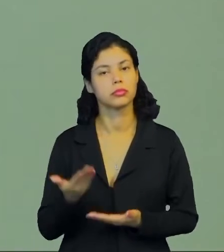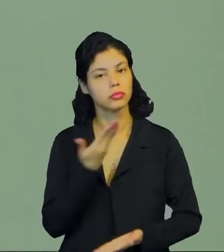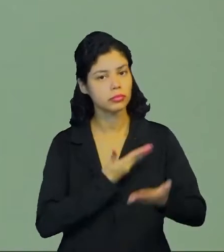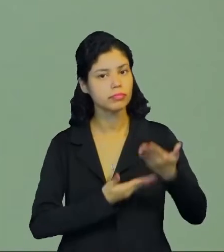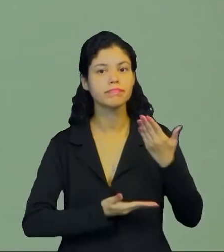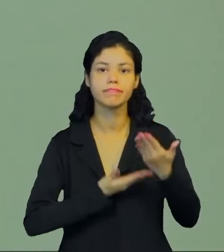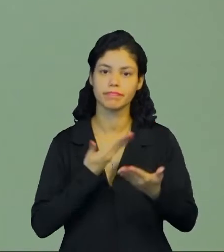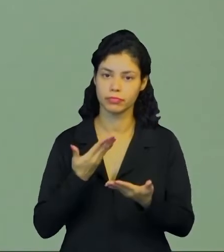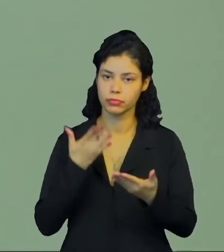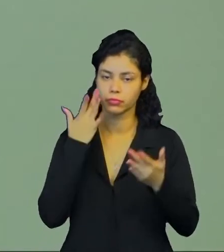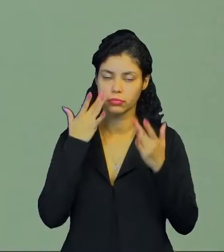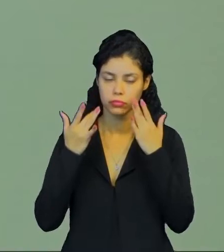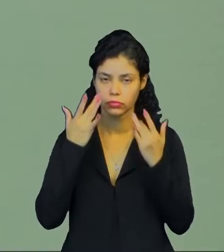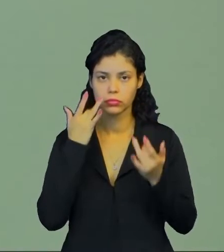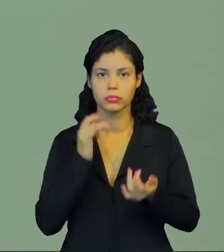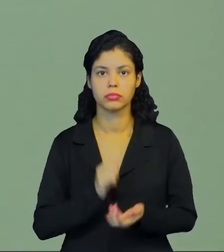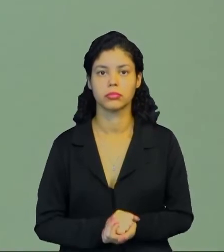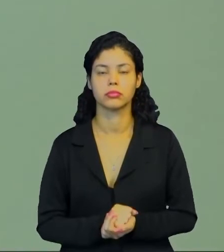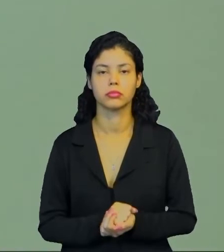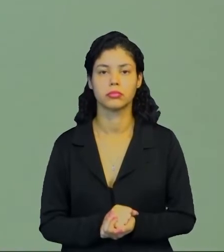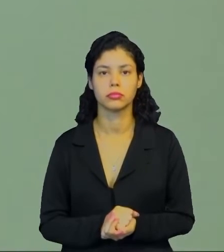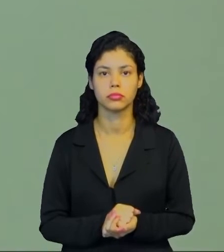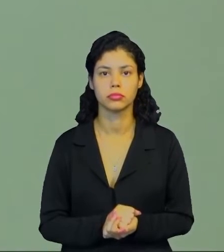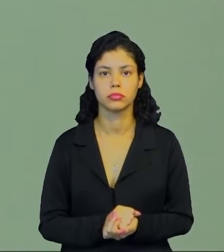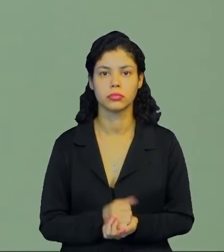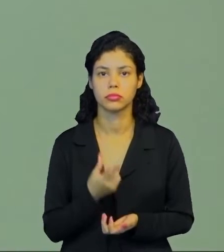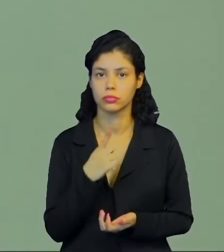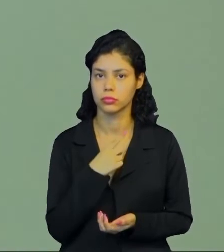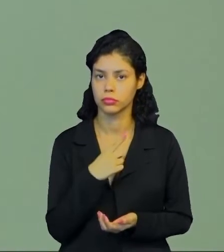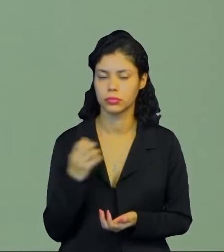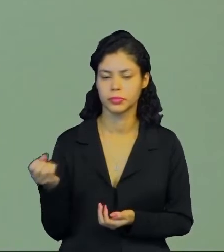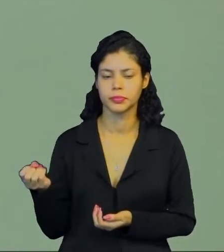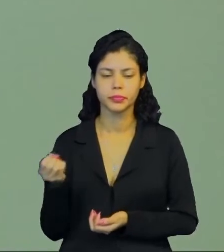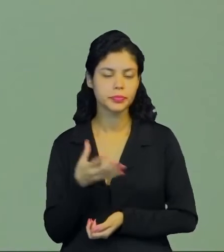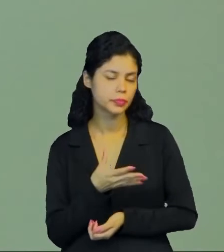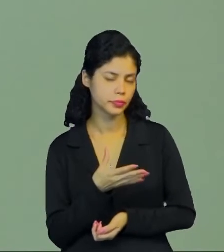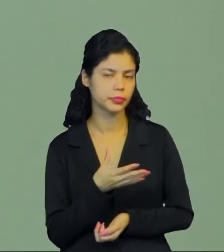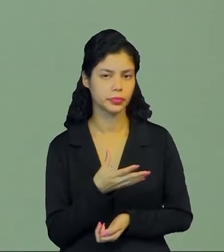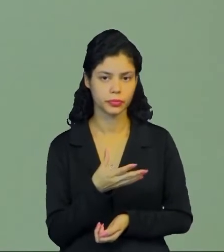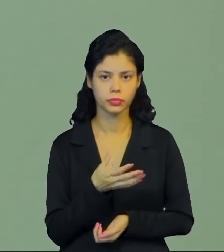participação daquele teatro, tá? Então, nós temos aí uma nova